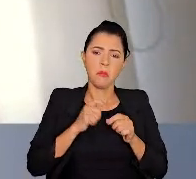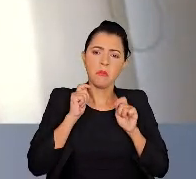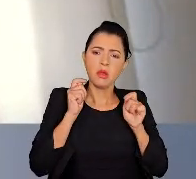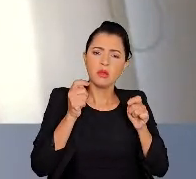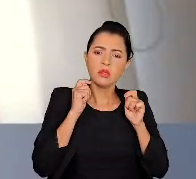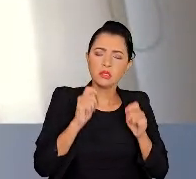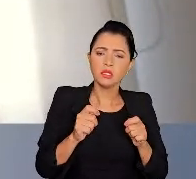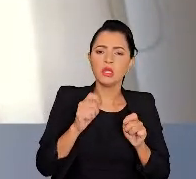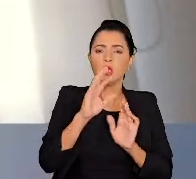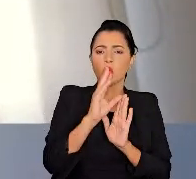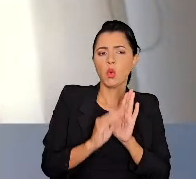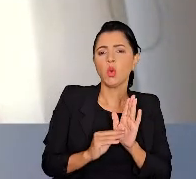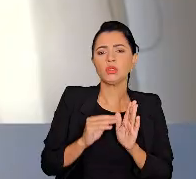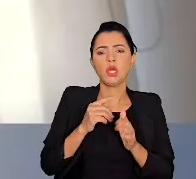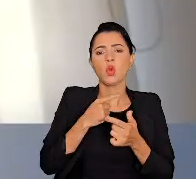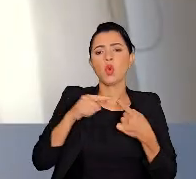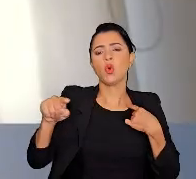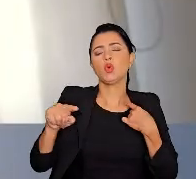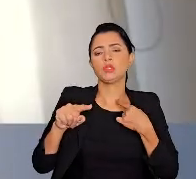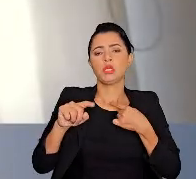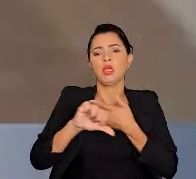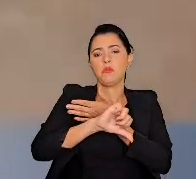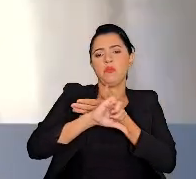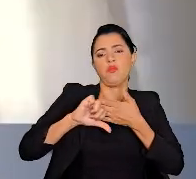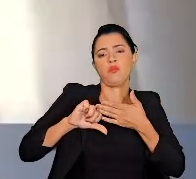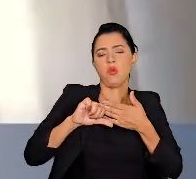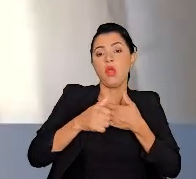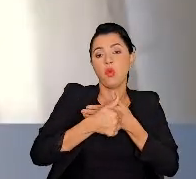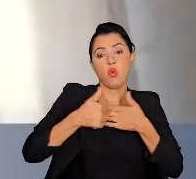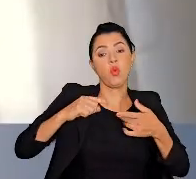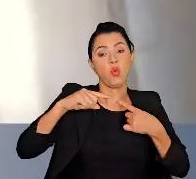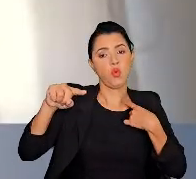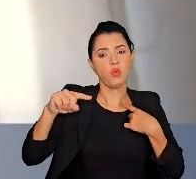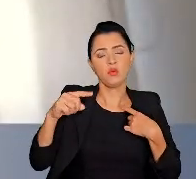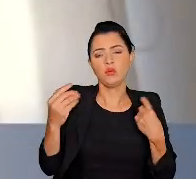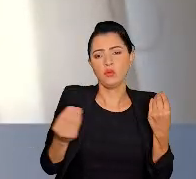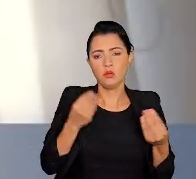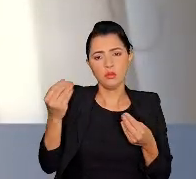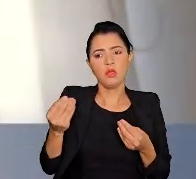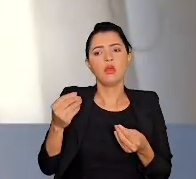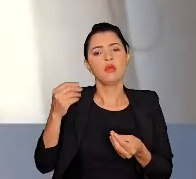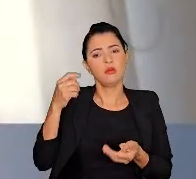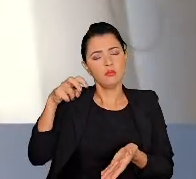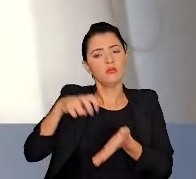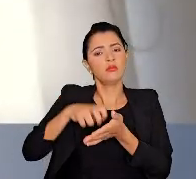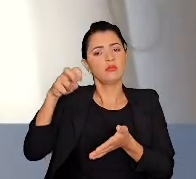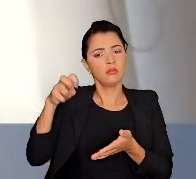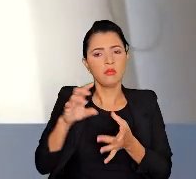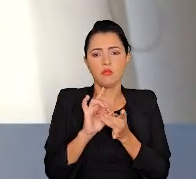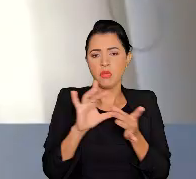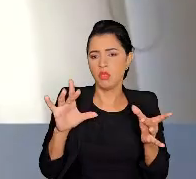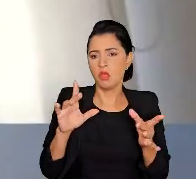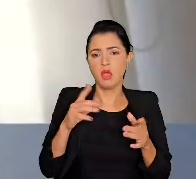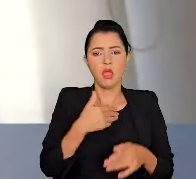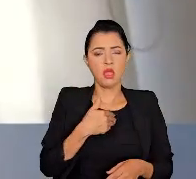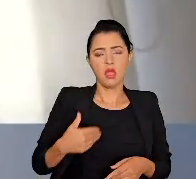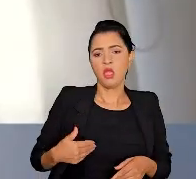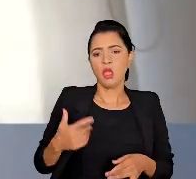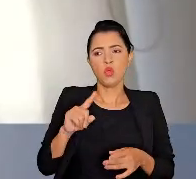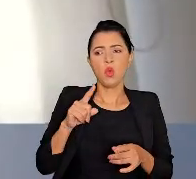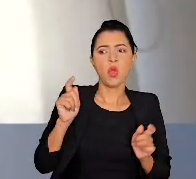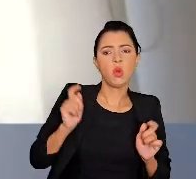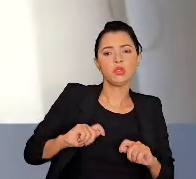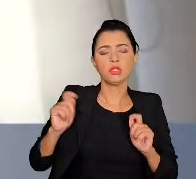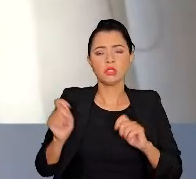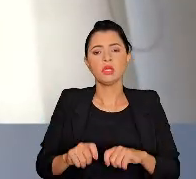de conteúdo imoral, que implicam ilicitude penal. As liberdades públicas não são incondicionais e,